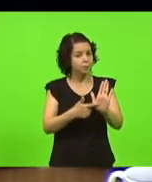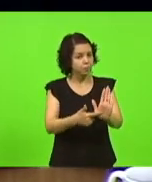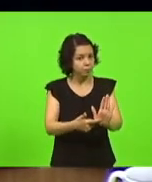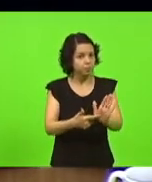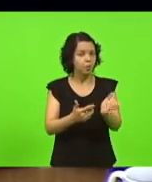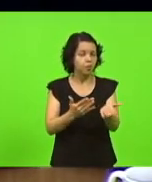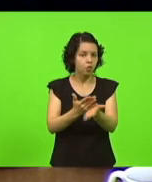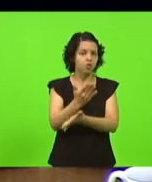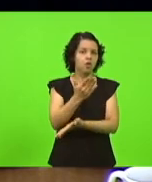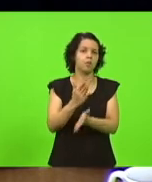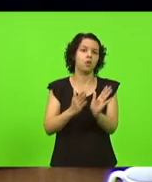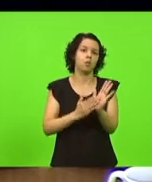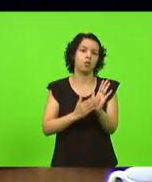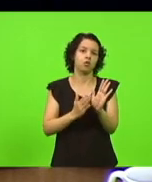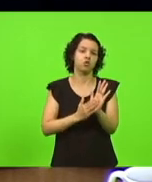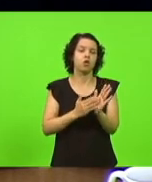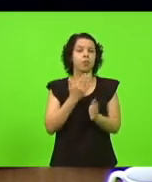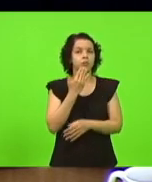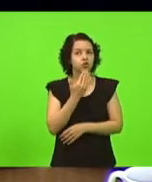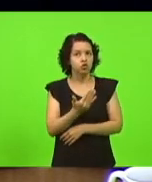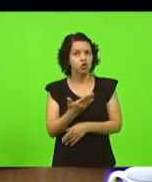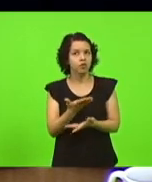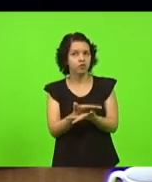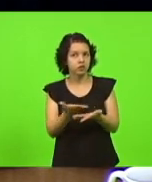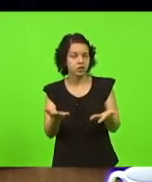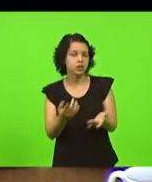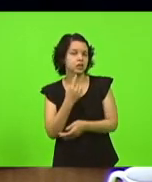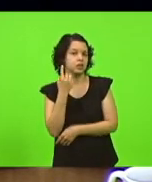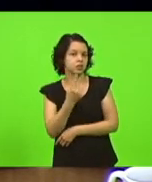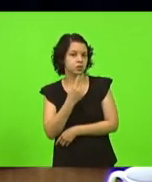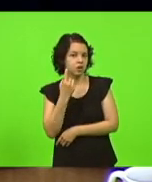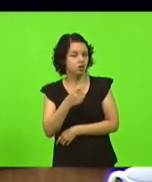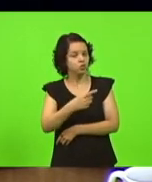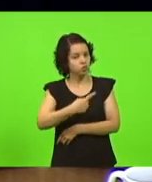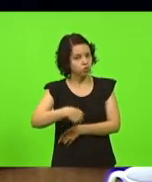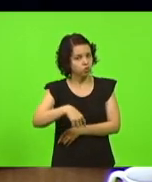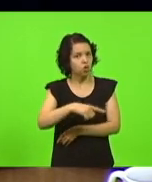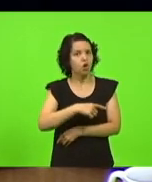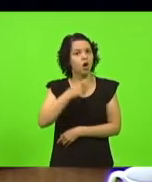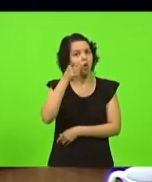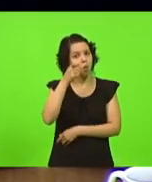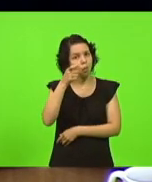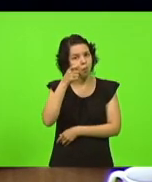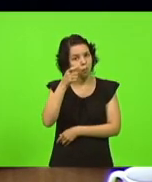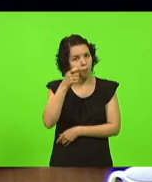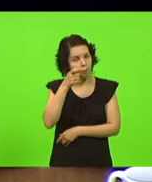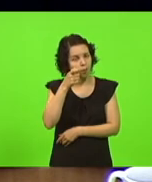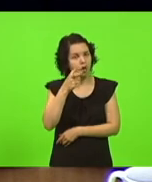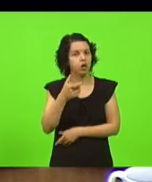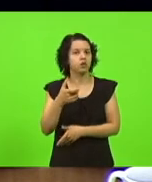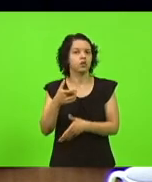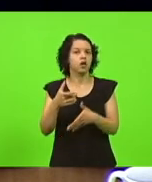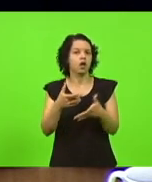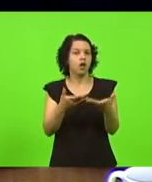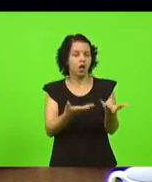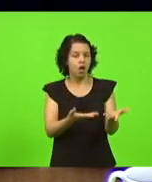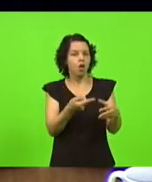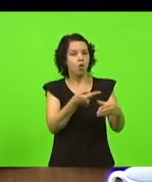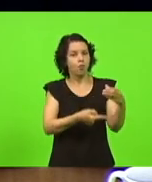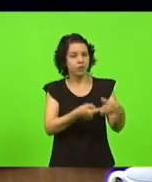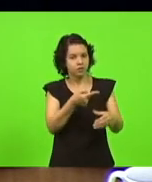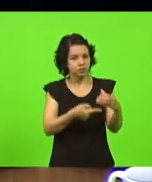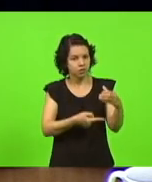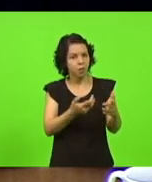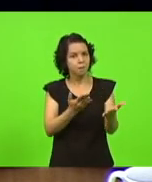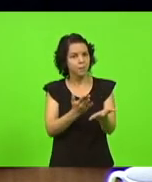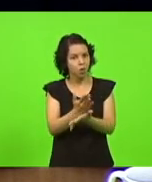comissão, eu queria pedir encarecidamente aos meus colegas deputados que a gente acompanhe a posição da comissão e aprove a